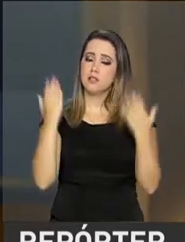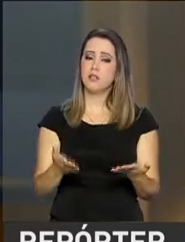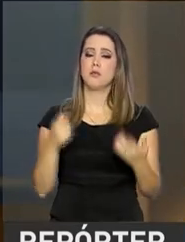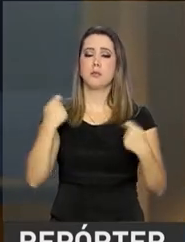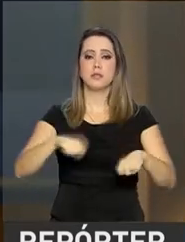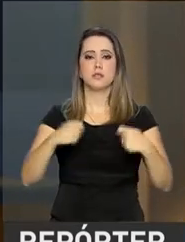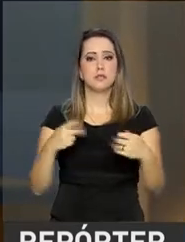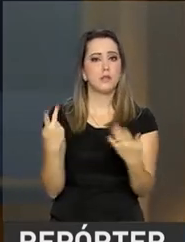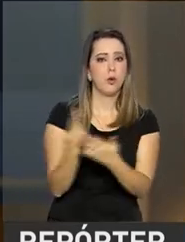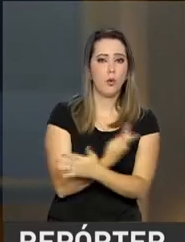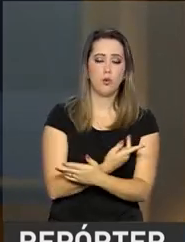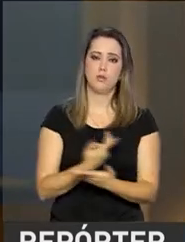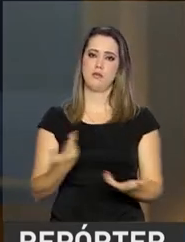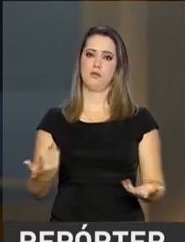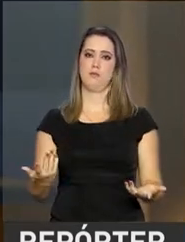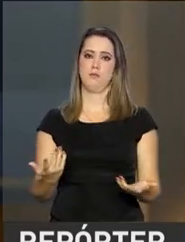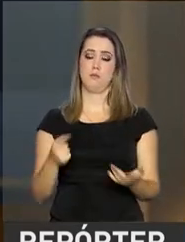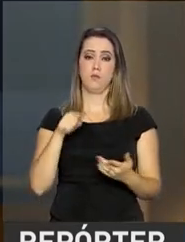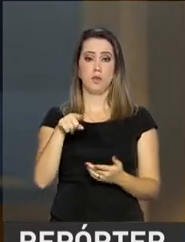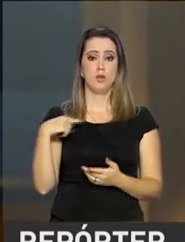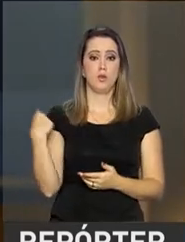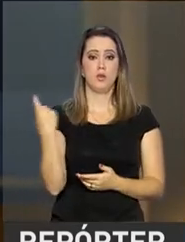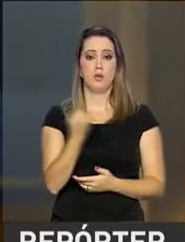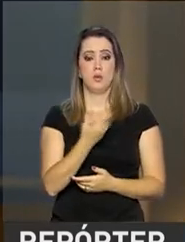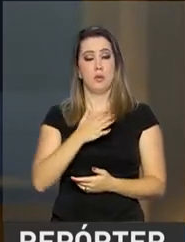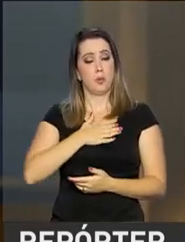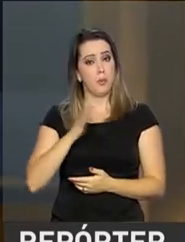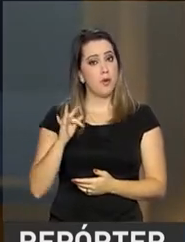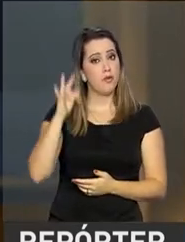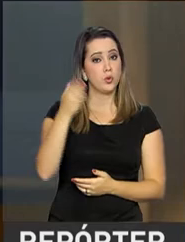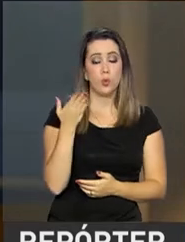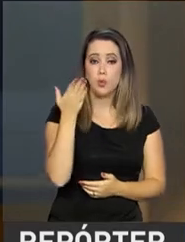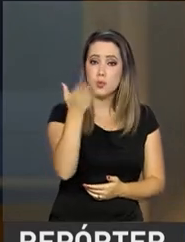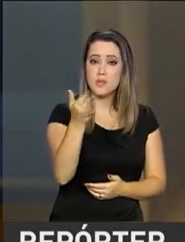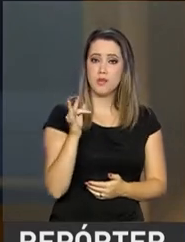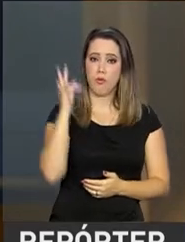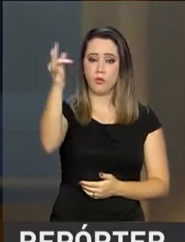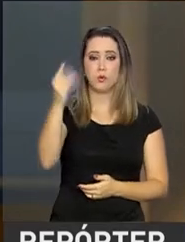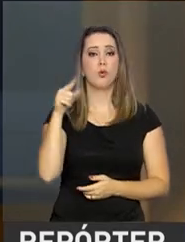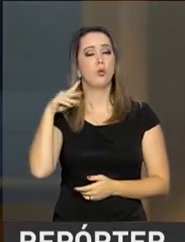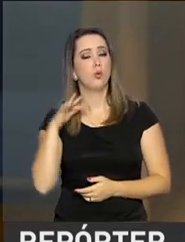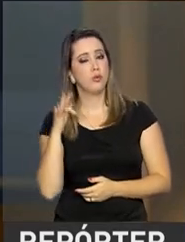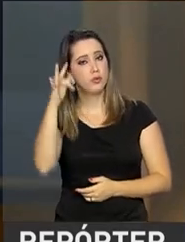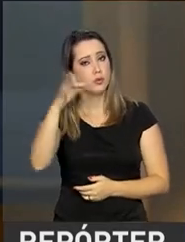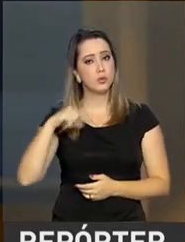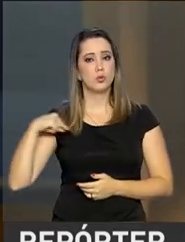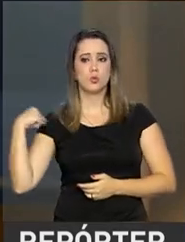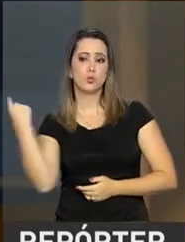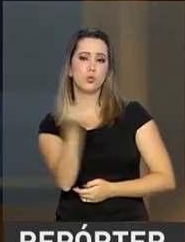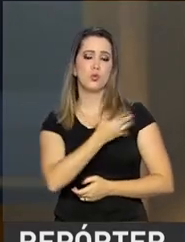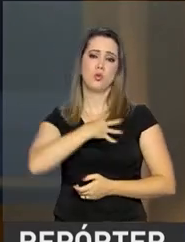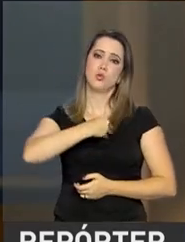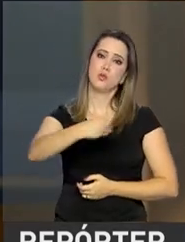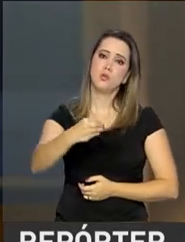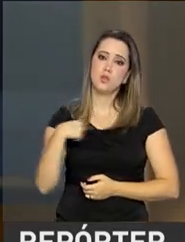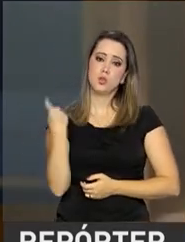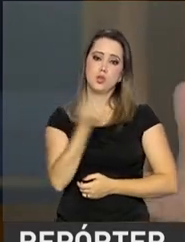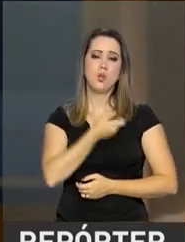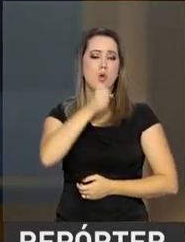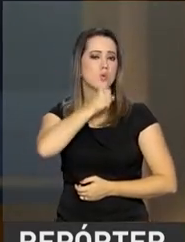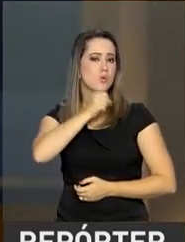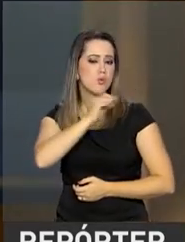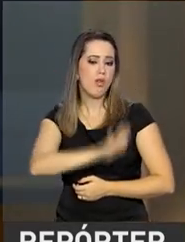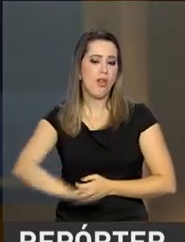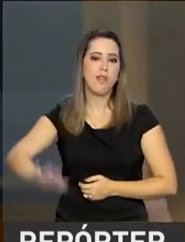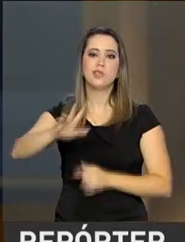absolutamente necessário para o meu futuro para o seu futuro para o futuro de nossos filhos nossos netos e